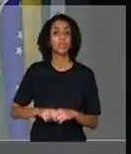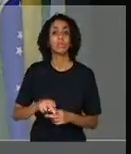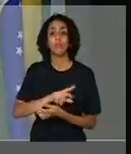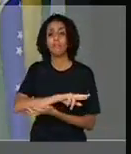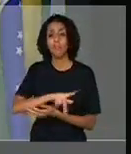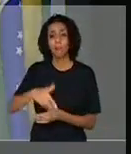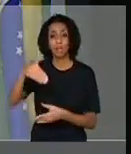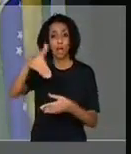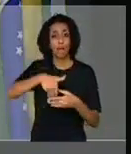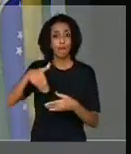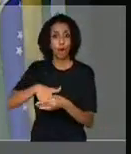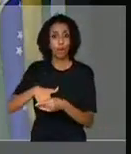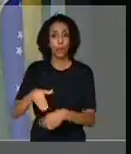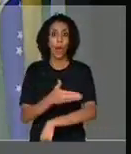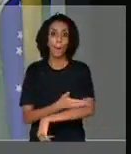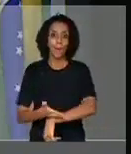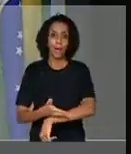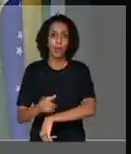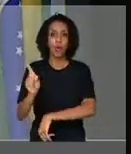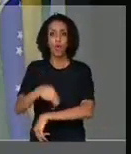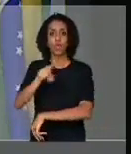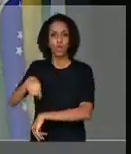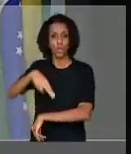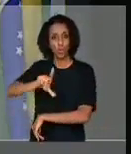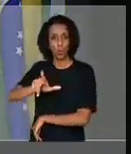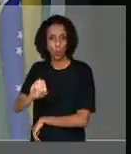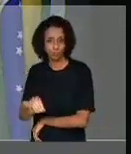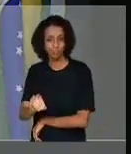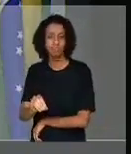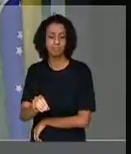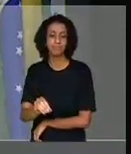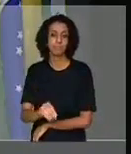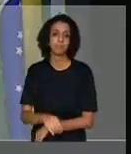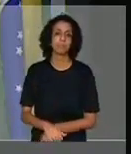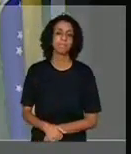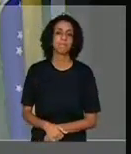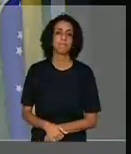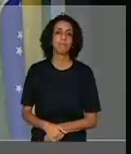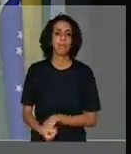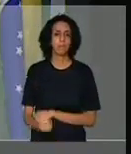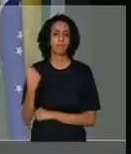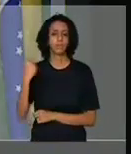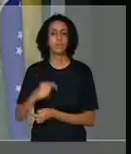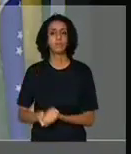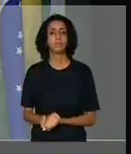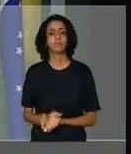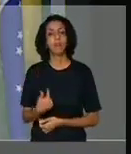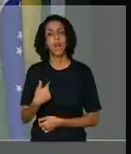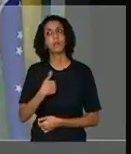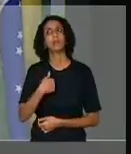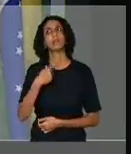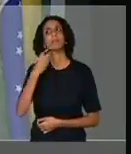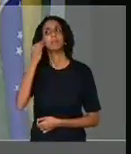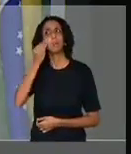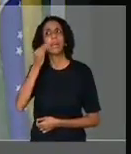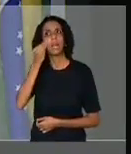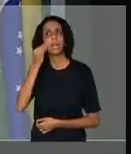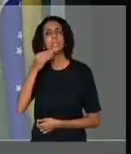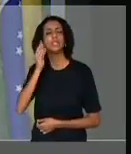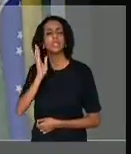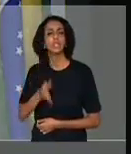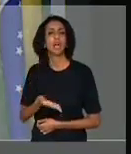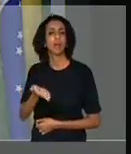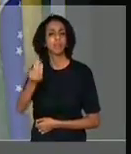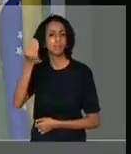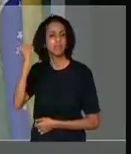grande número de votos brancos e nulos. Foi naquele contexto que eu, chegando ao Congresso Nacional, e com a experiência de ter